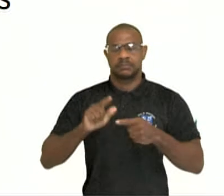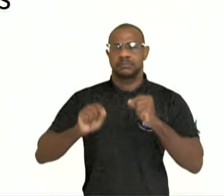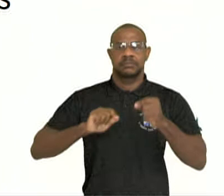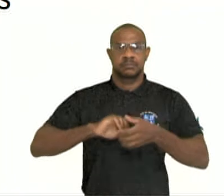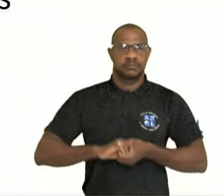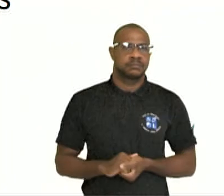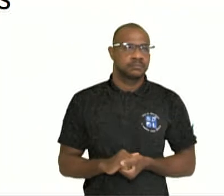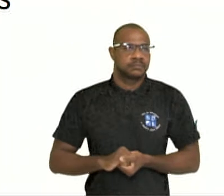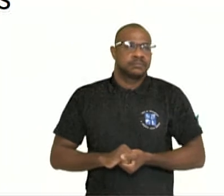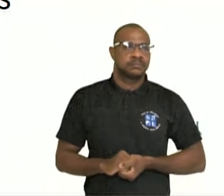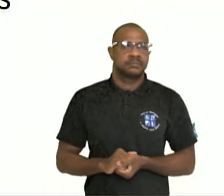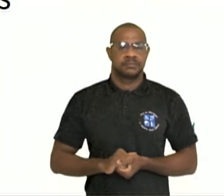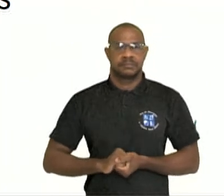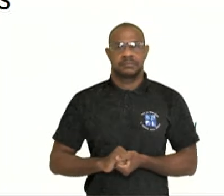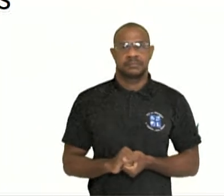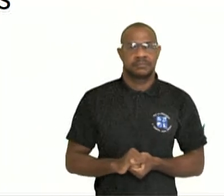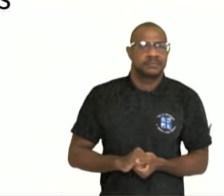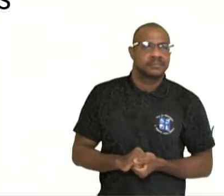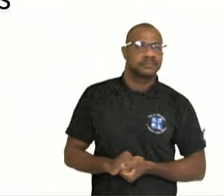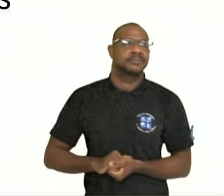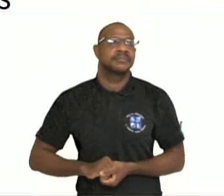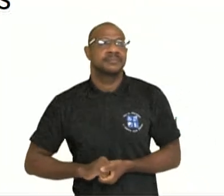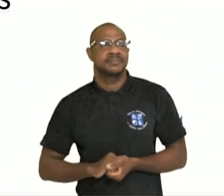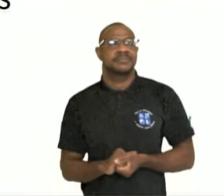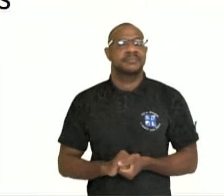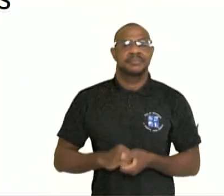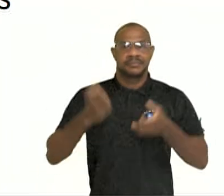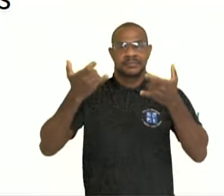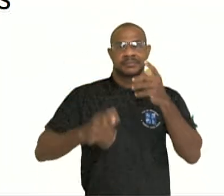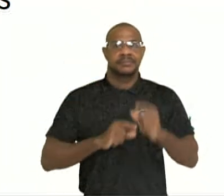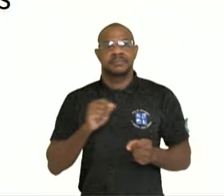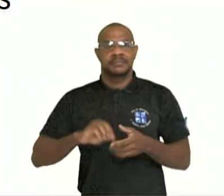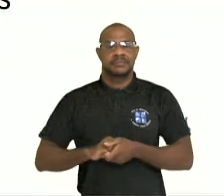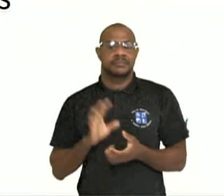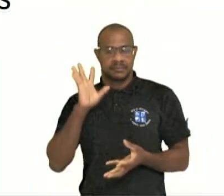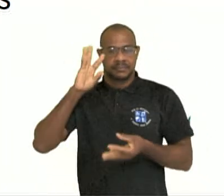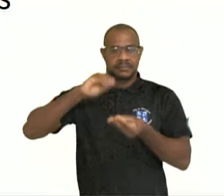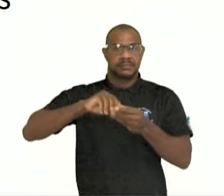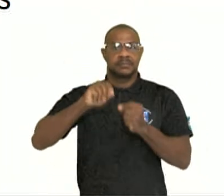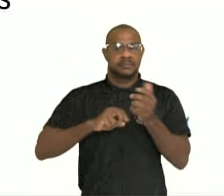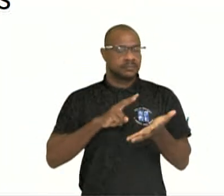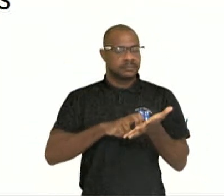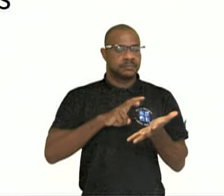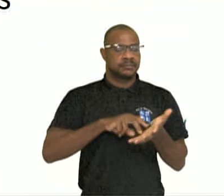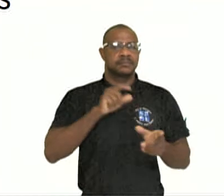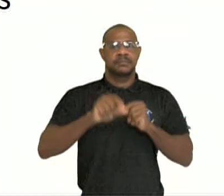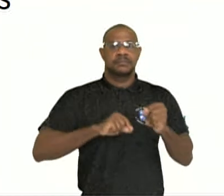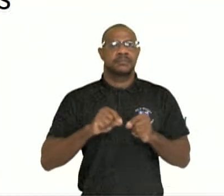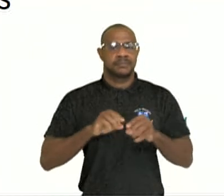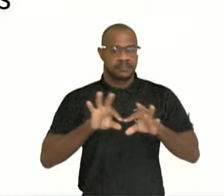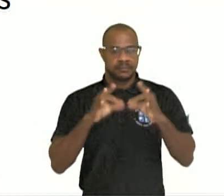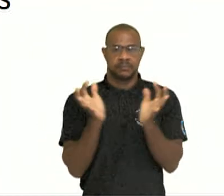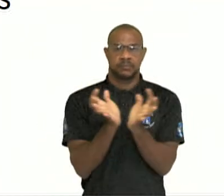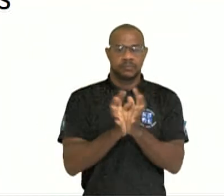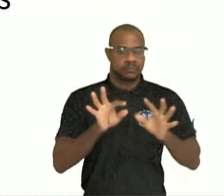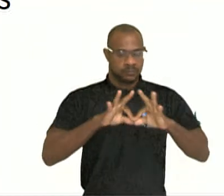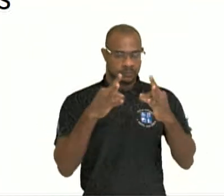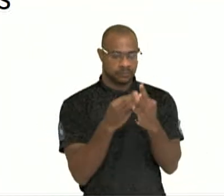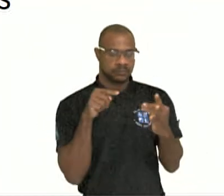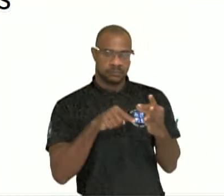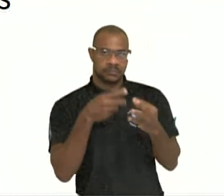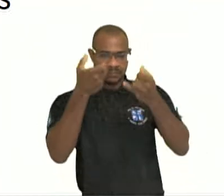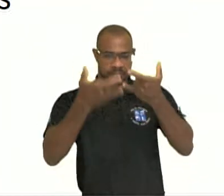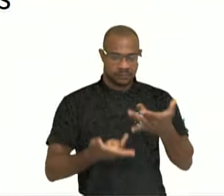Quais são os objetivos de hoje? Hoje nós vamos retomar o vocabulário sobre os membros familiares. Nós